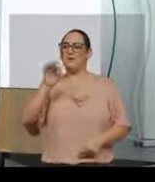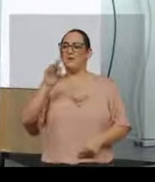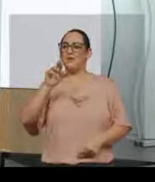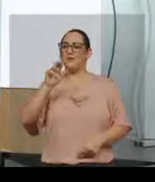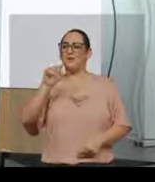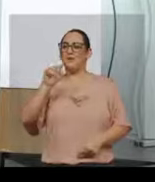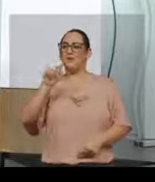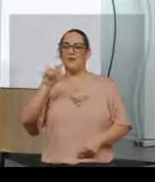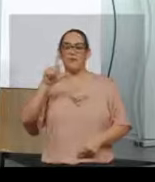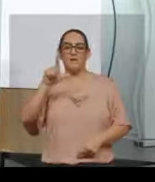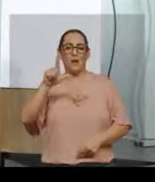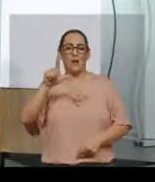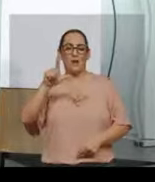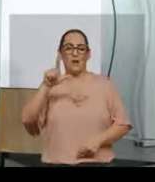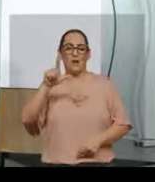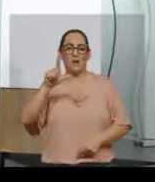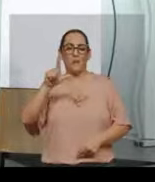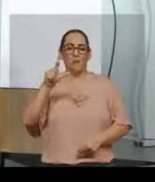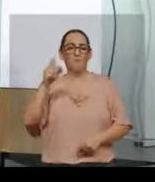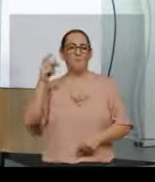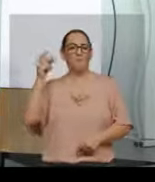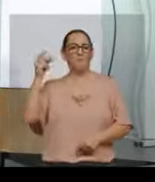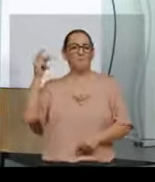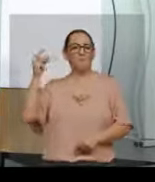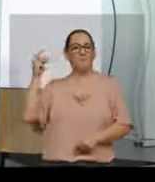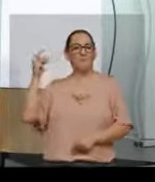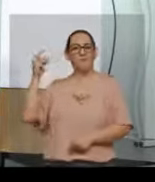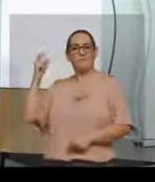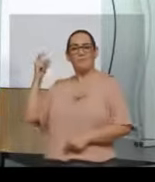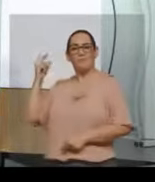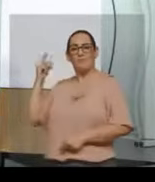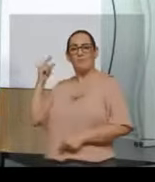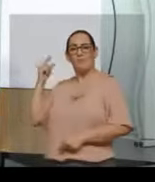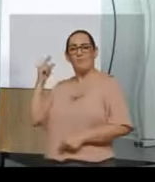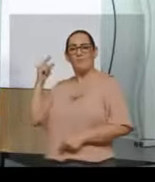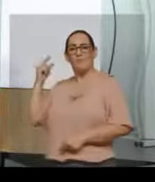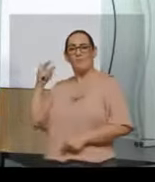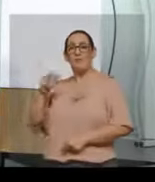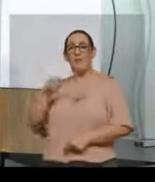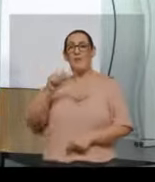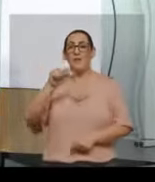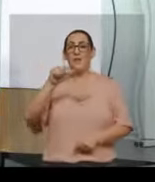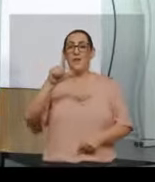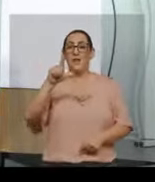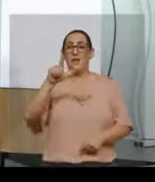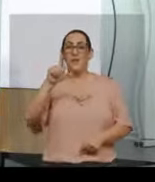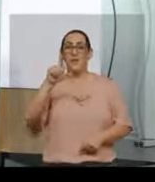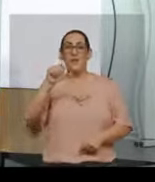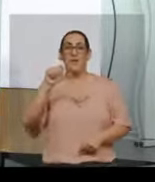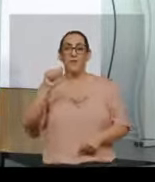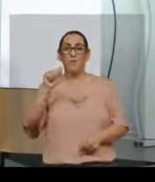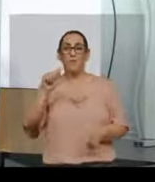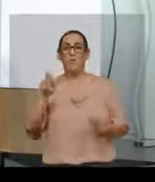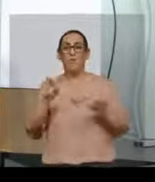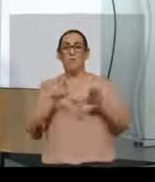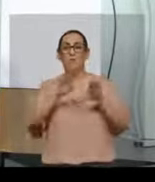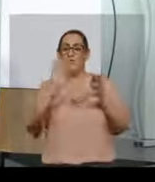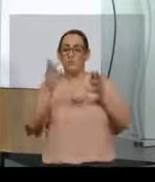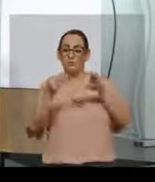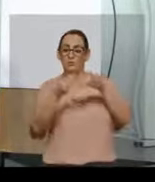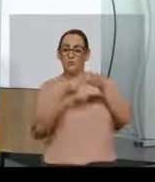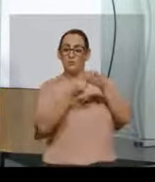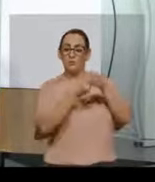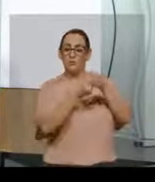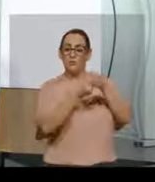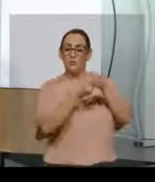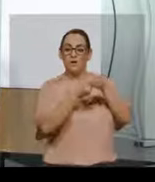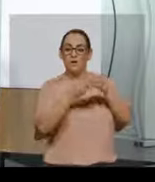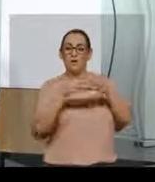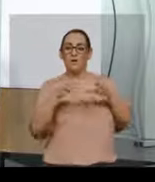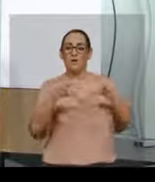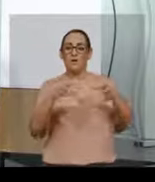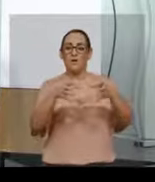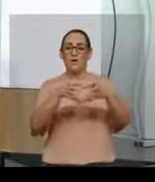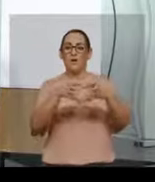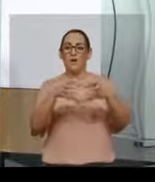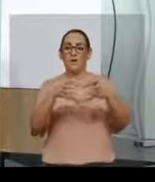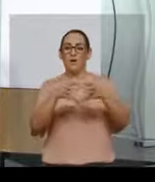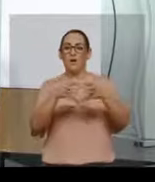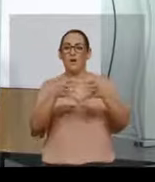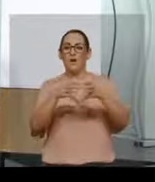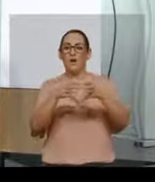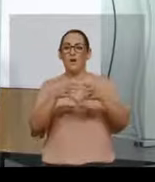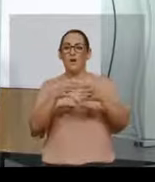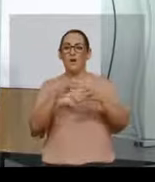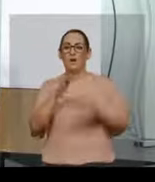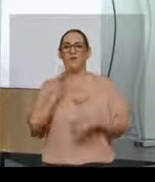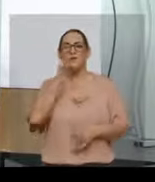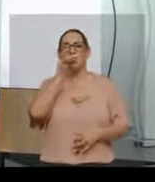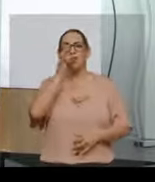algas, elas eram incluídas no reino plant. Só que quando a gente vai, a partir do momento que a